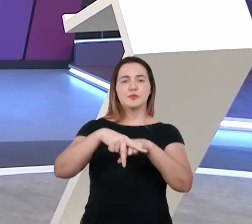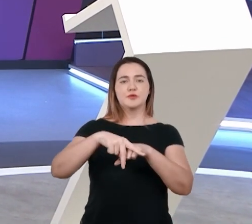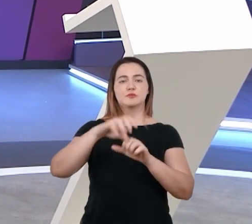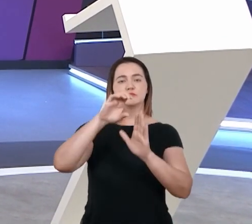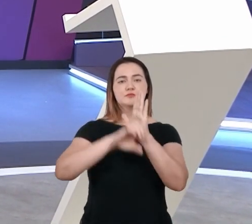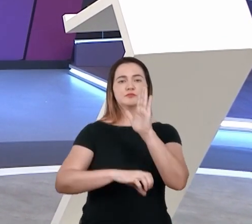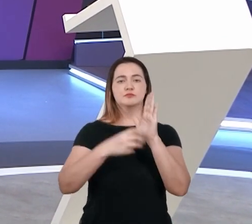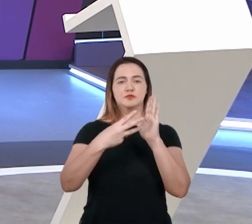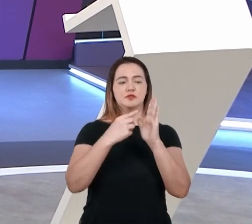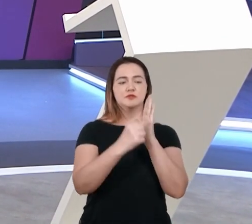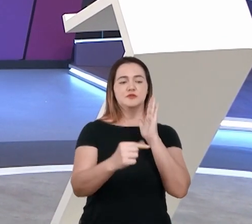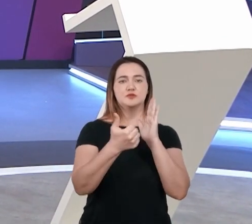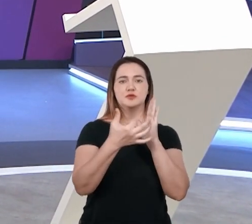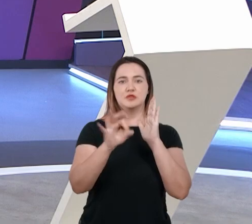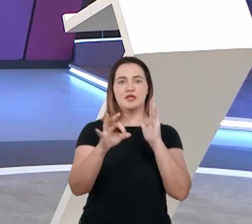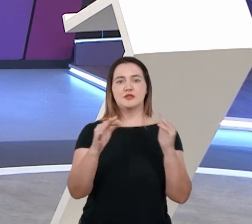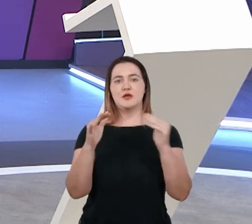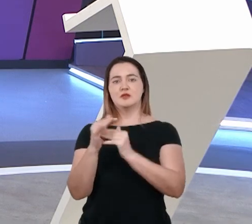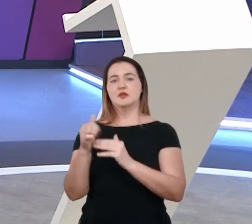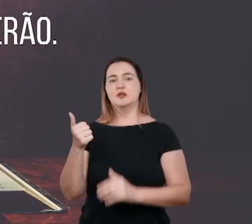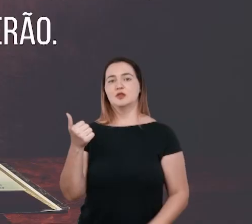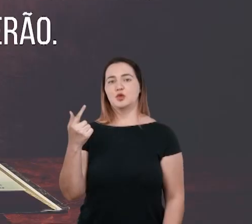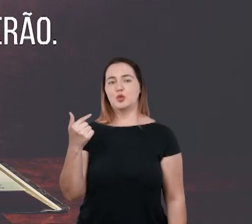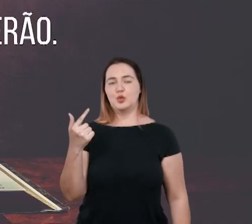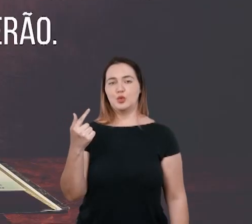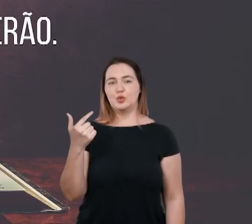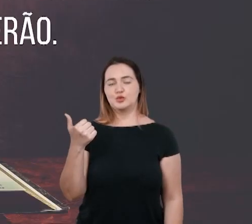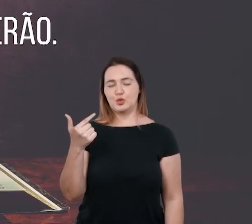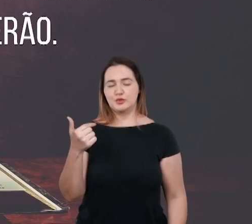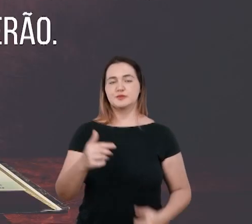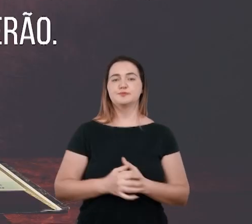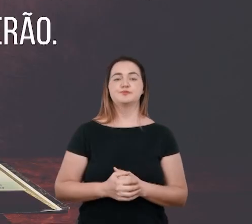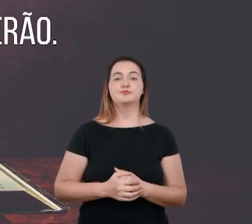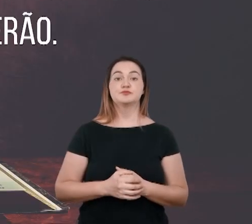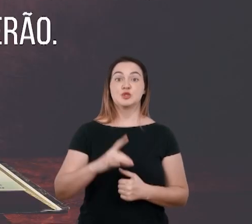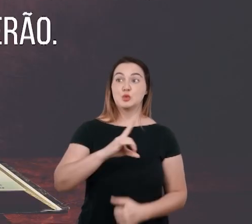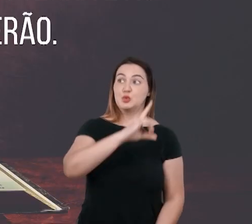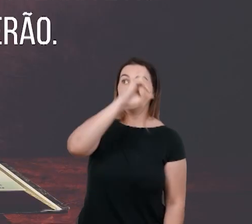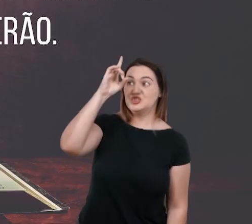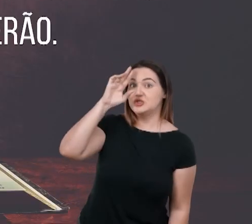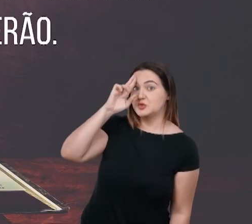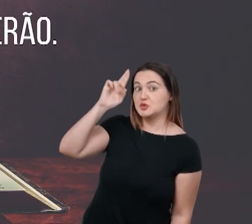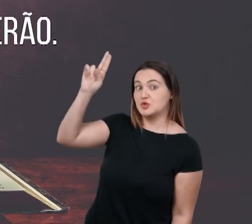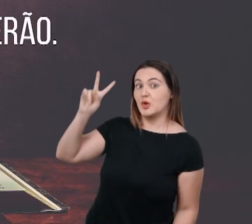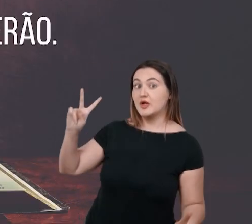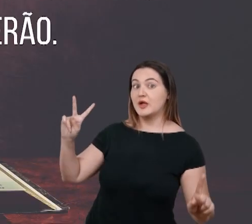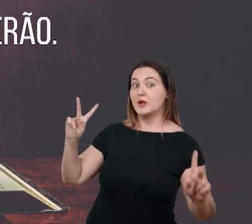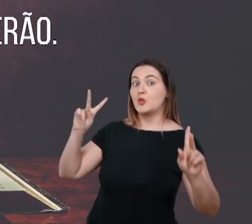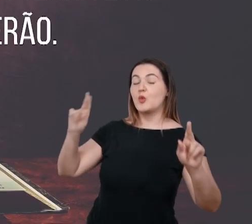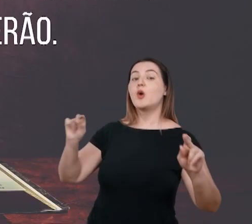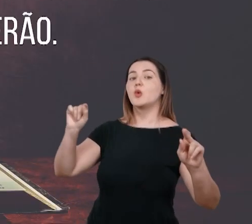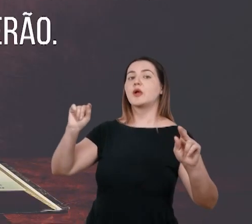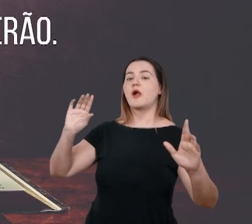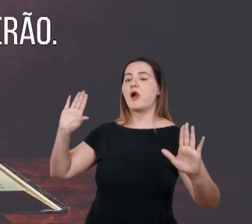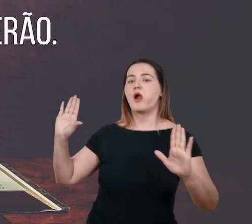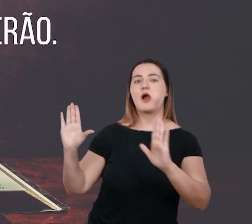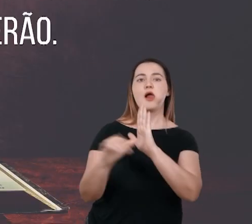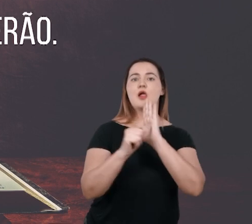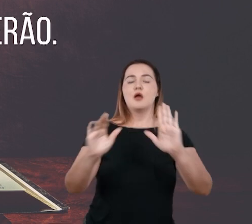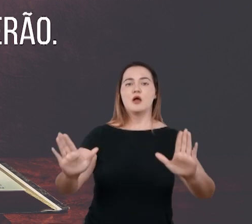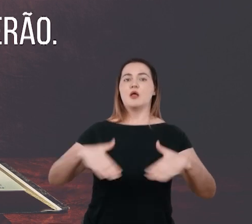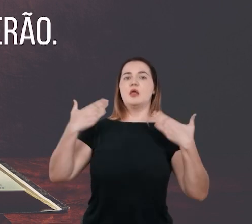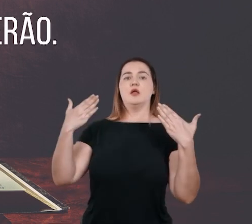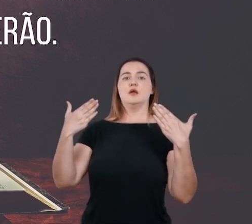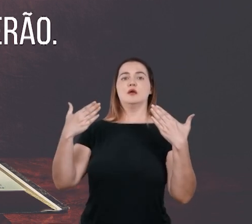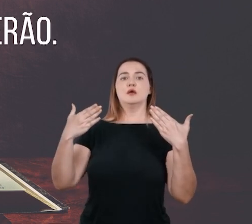Veja o que diz 2 Pedro 3, 10 a 12. Porém, o dia do Senhor virá como um ladrão.